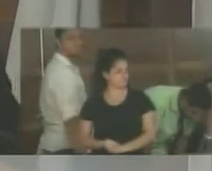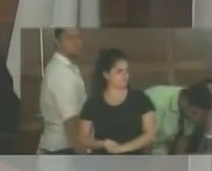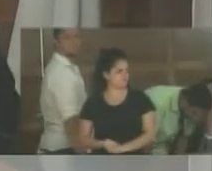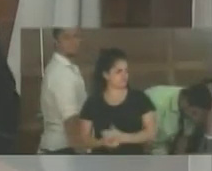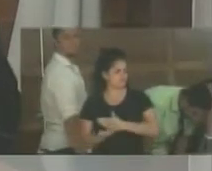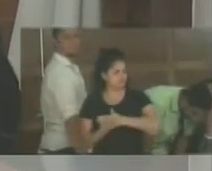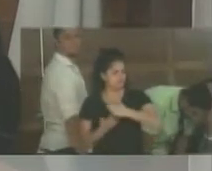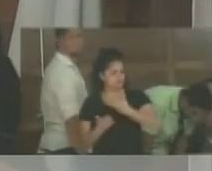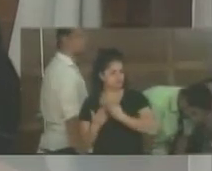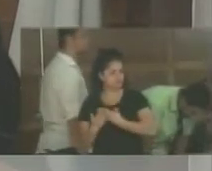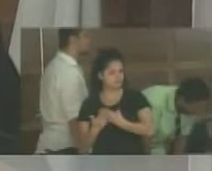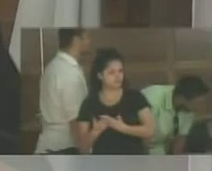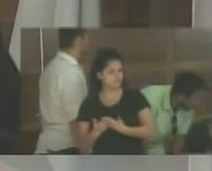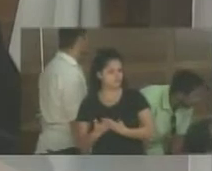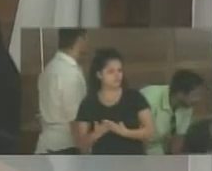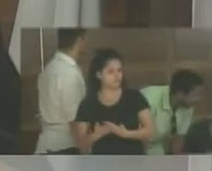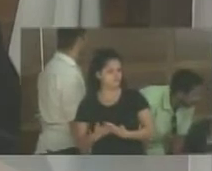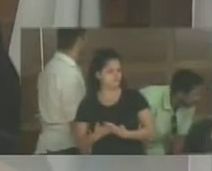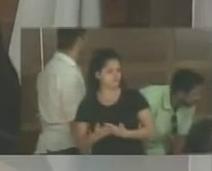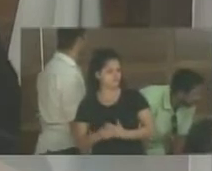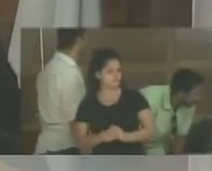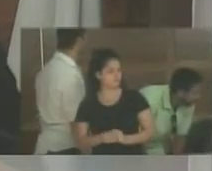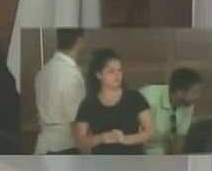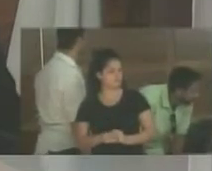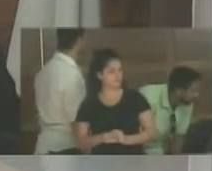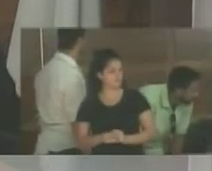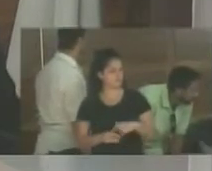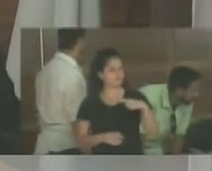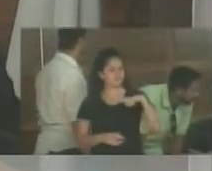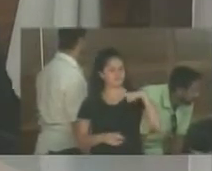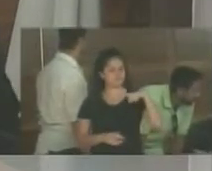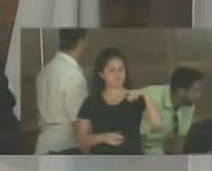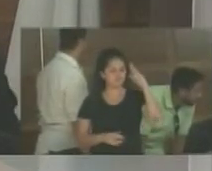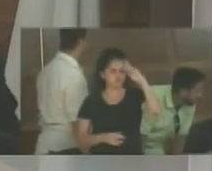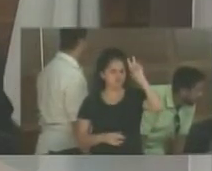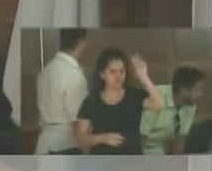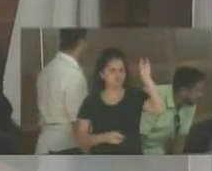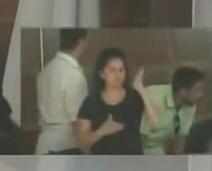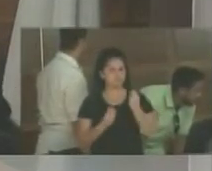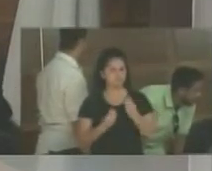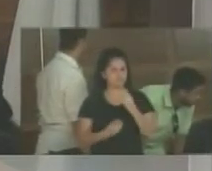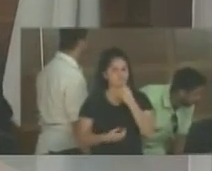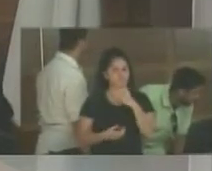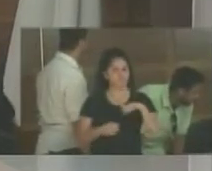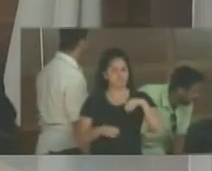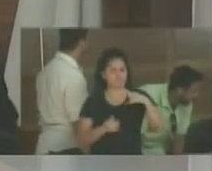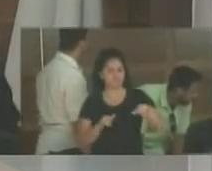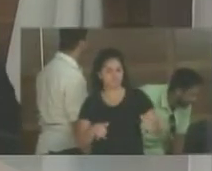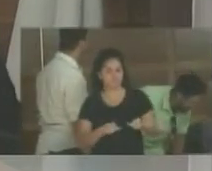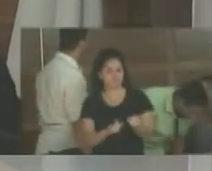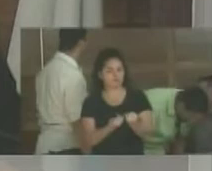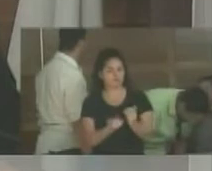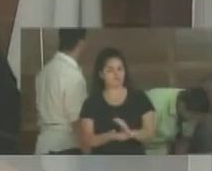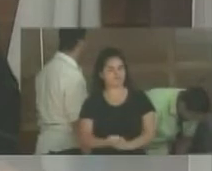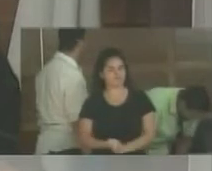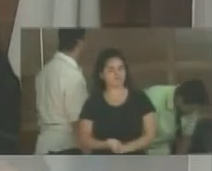escolinha, tem aí um histórico muito legal na Brasfels e merece realmente essa medalha. Agora, falar das minhas